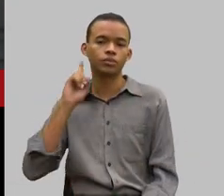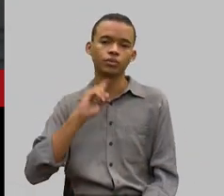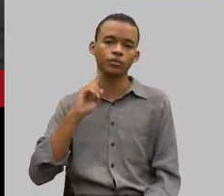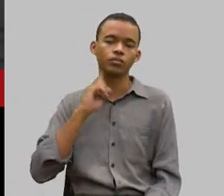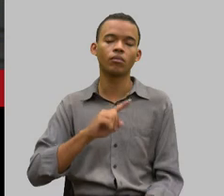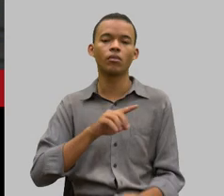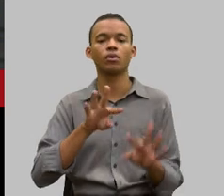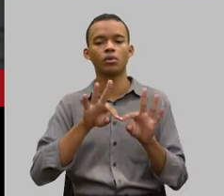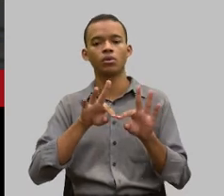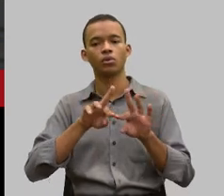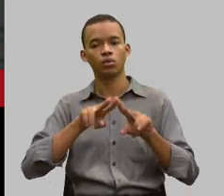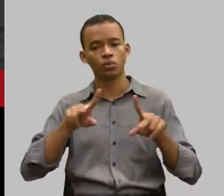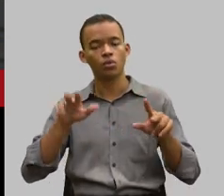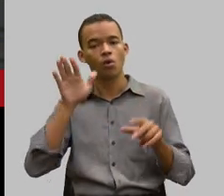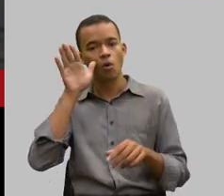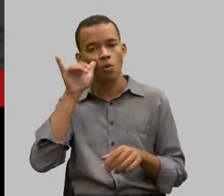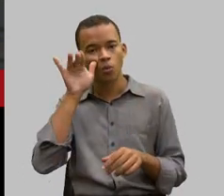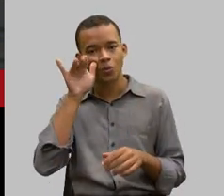gente